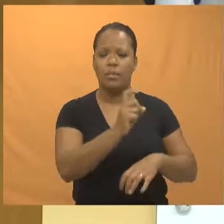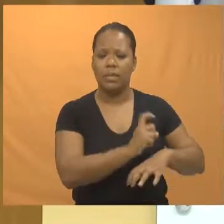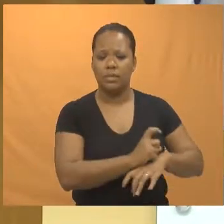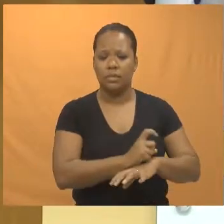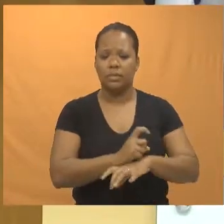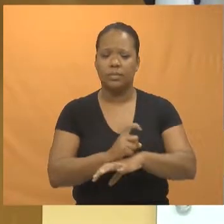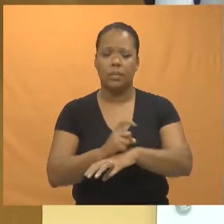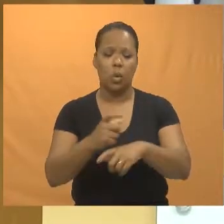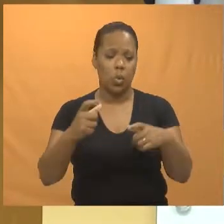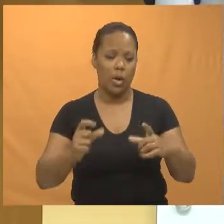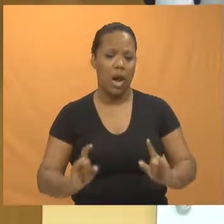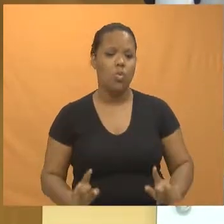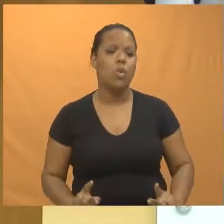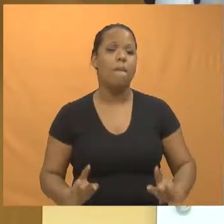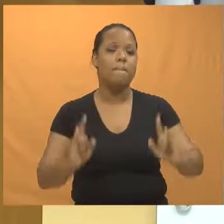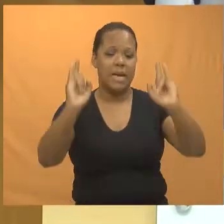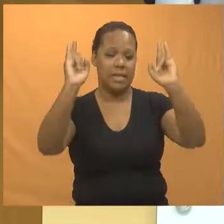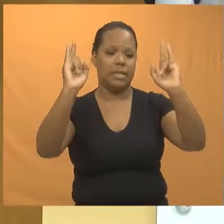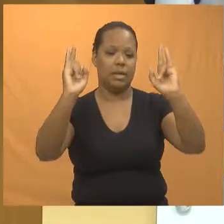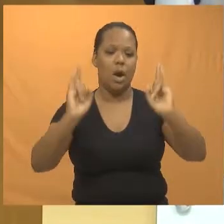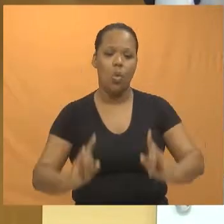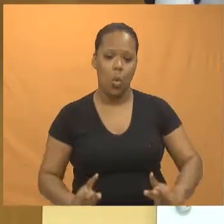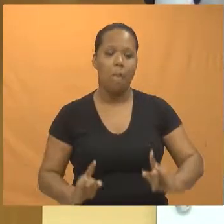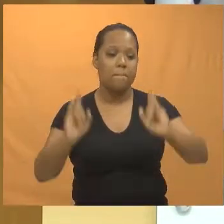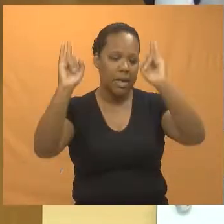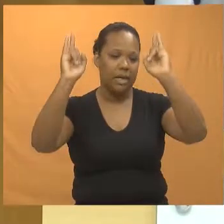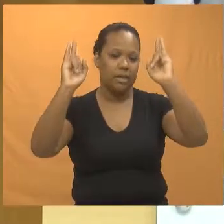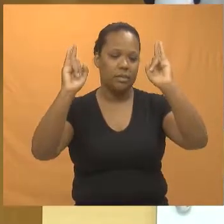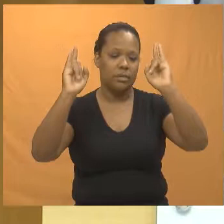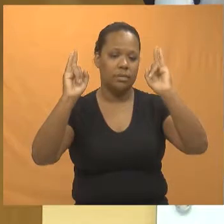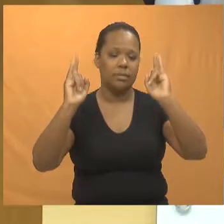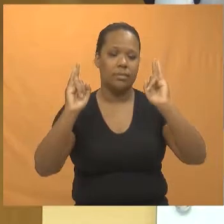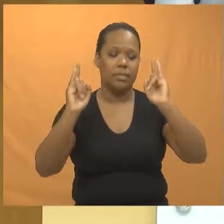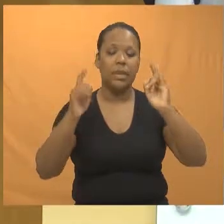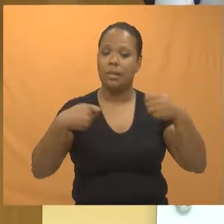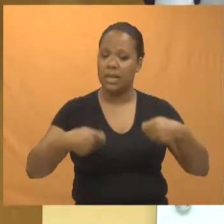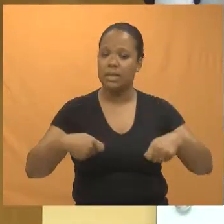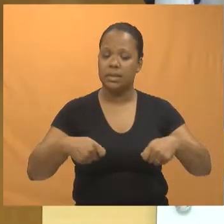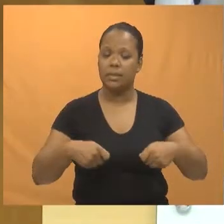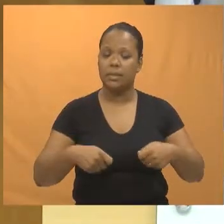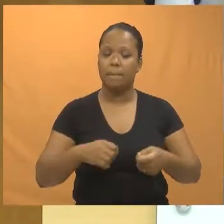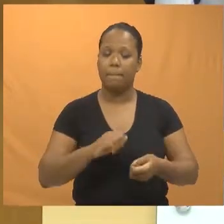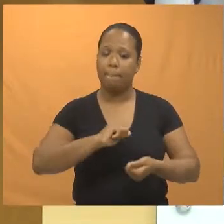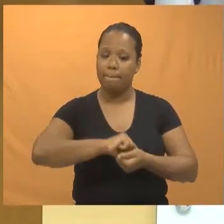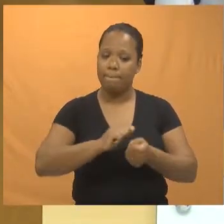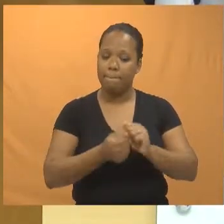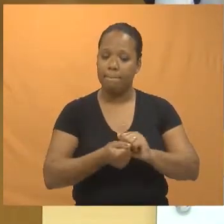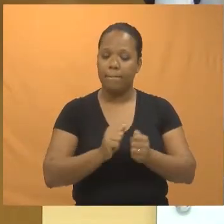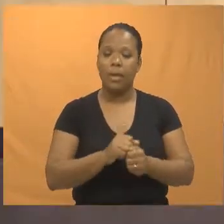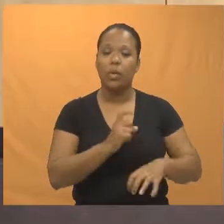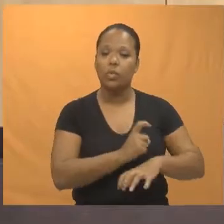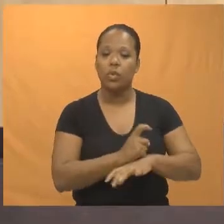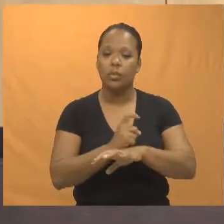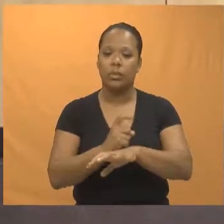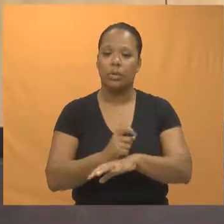área urbana. Ela é de preservação, mas é urbana. Então, essa área tem que ser feita a manutenção dela, sem dúvida. Vereador, o que traz escorpião